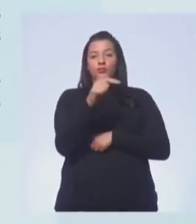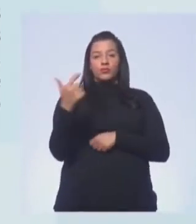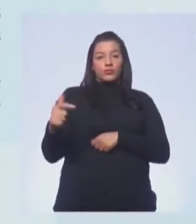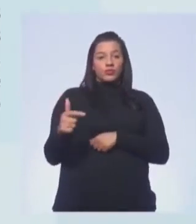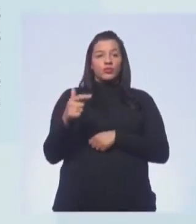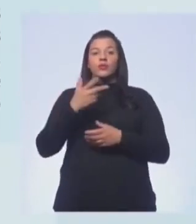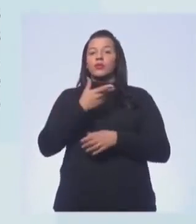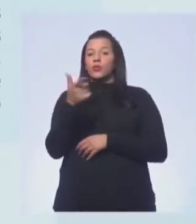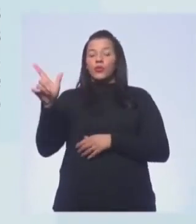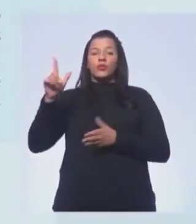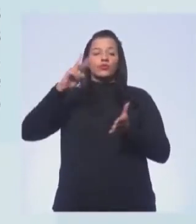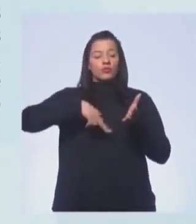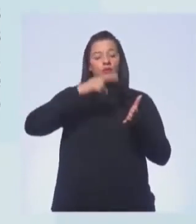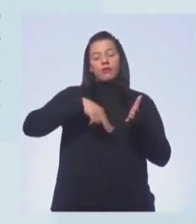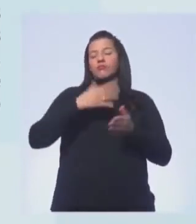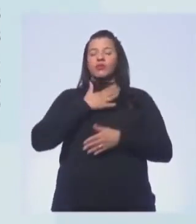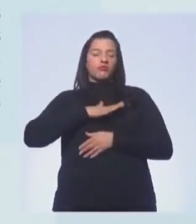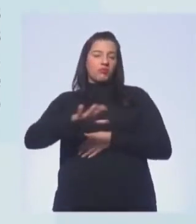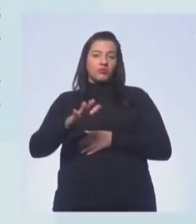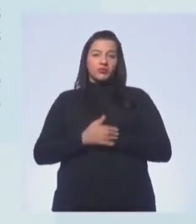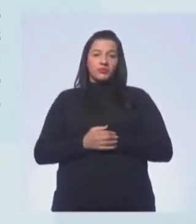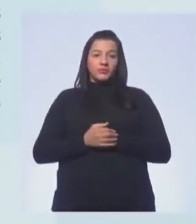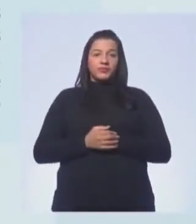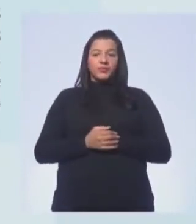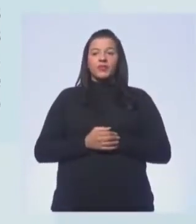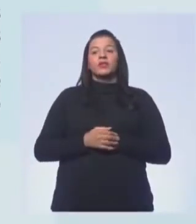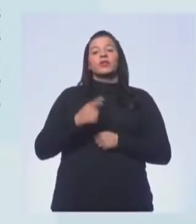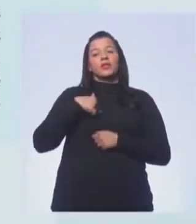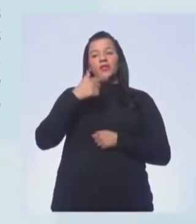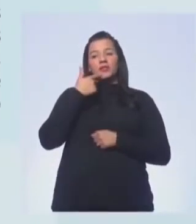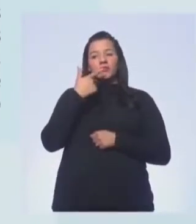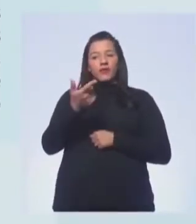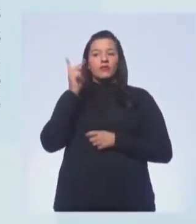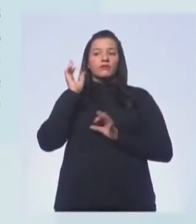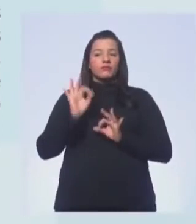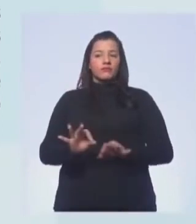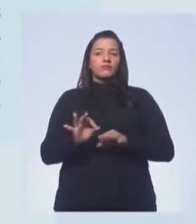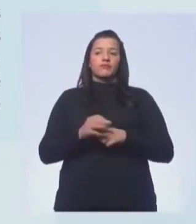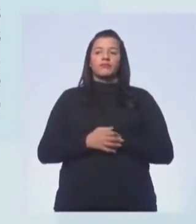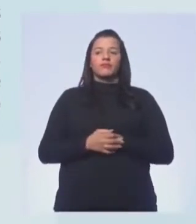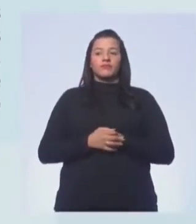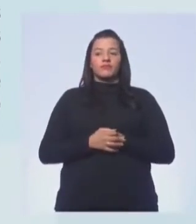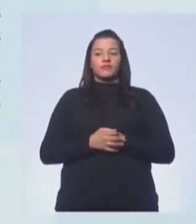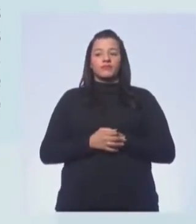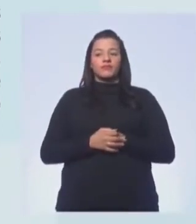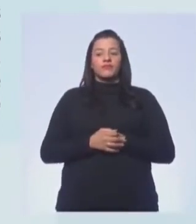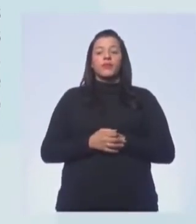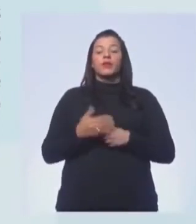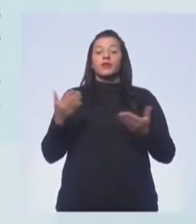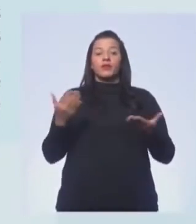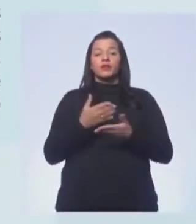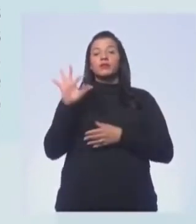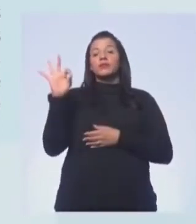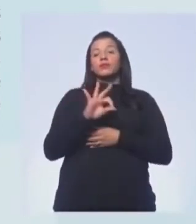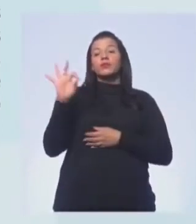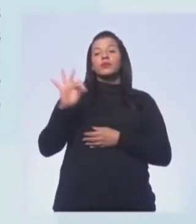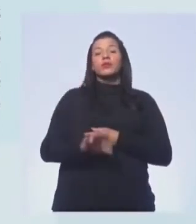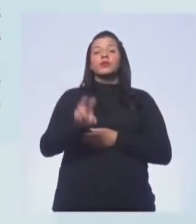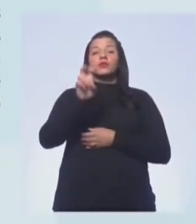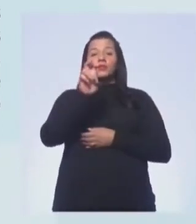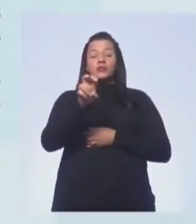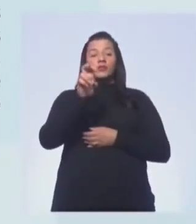disseram que não leem porque não gostam. Aí isso eu acho legal, são sinceros mesmo. Não leio porque não gosto. Esse percentual é 5%